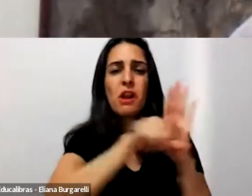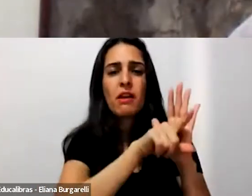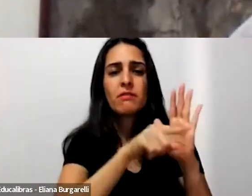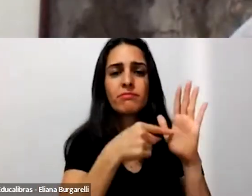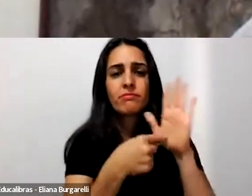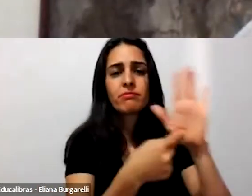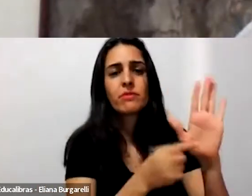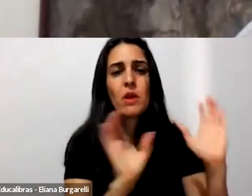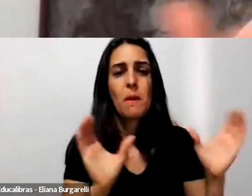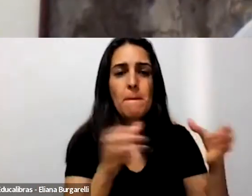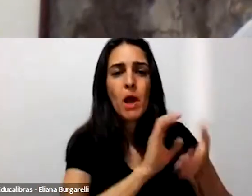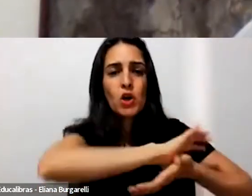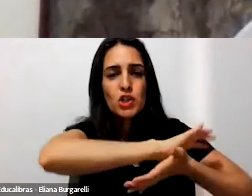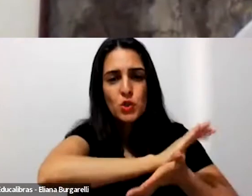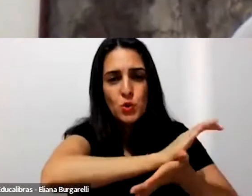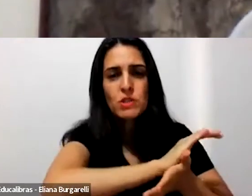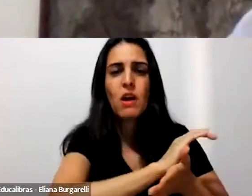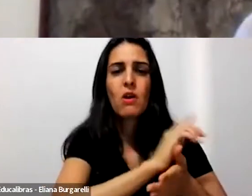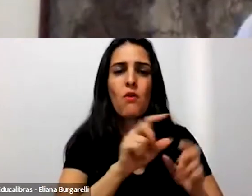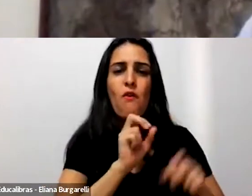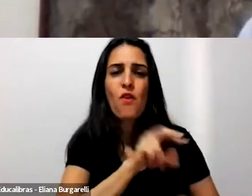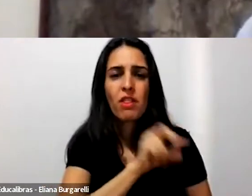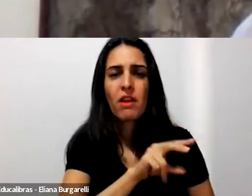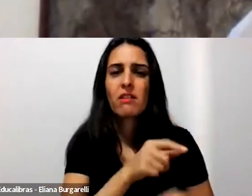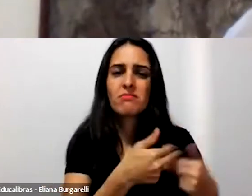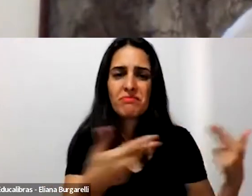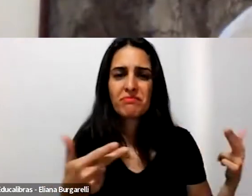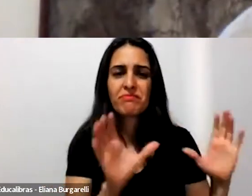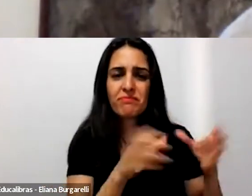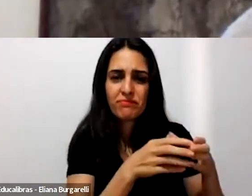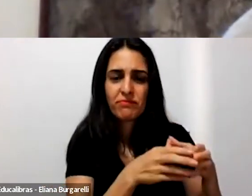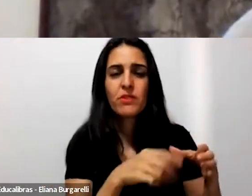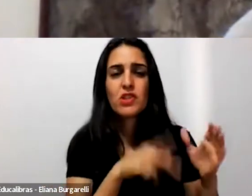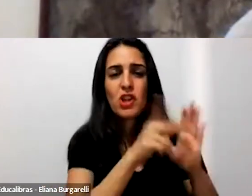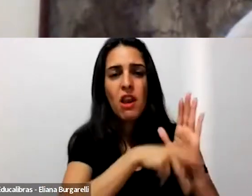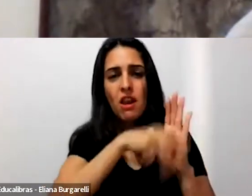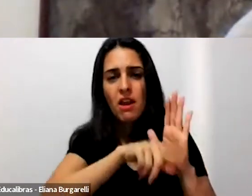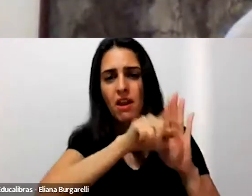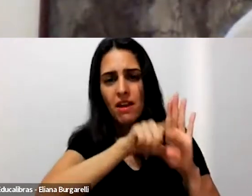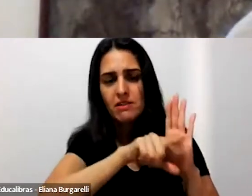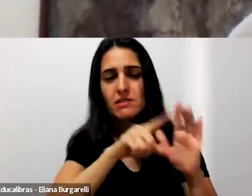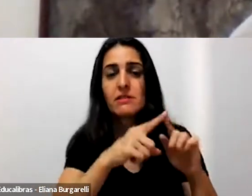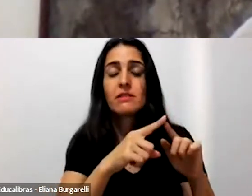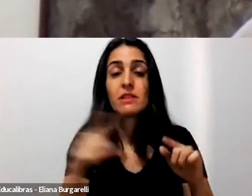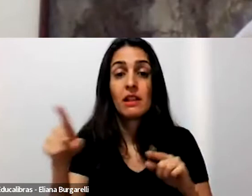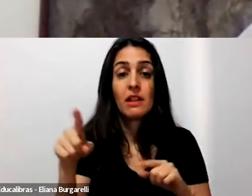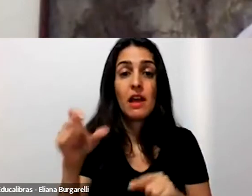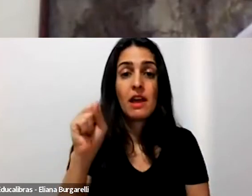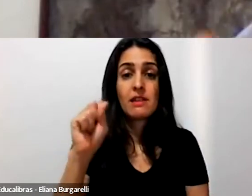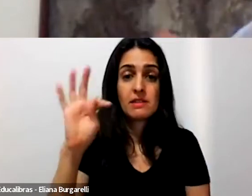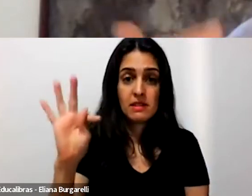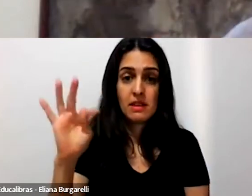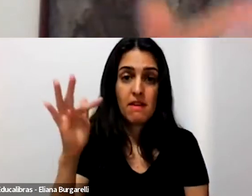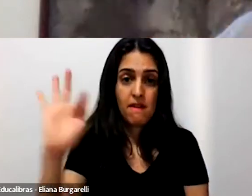de pacote da destruição, pacote do veneno, etc., e estão também traduzidos na reação do Supremo Tribunal Federal, da